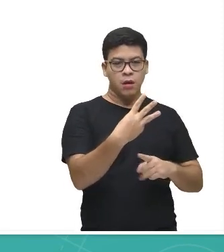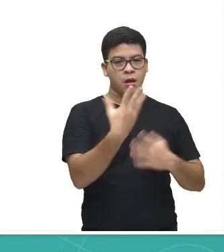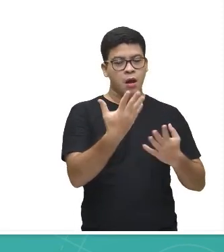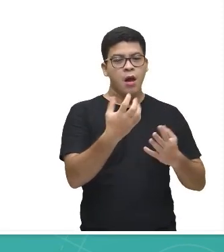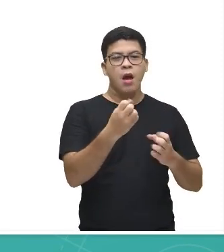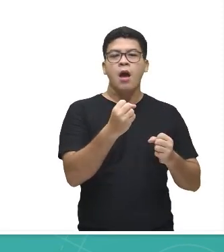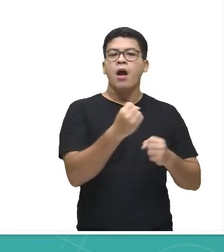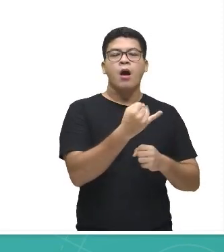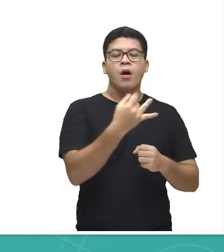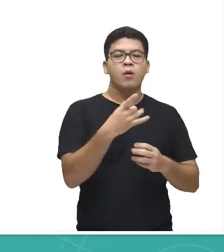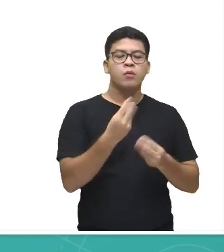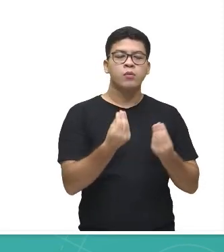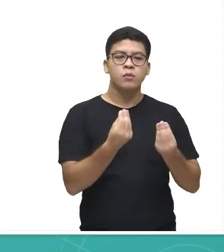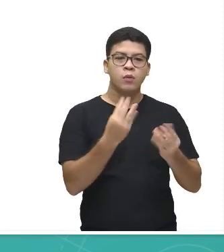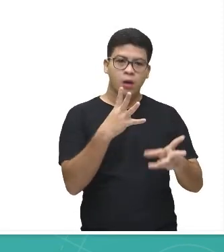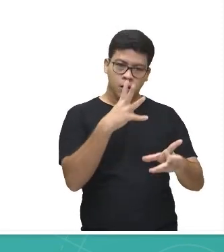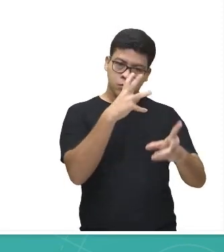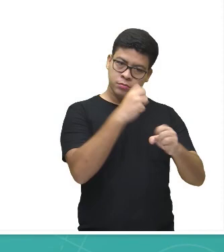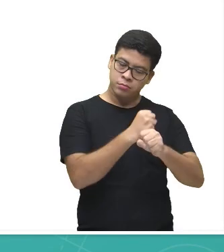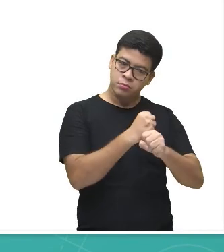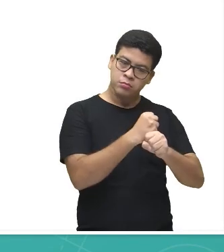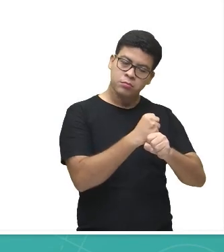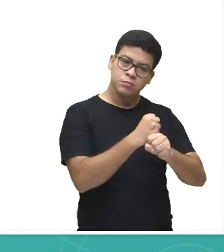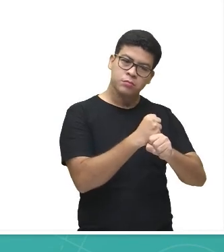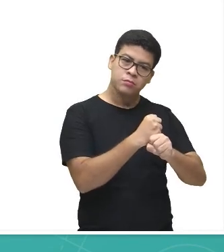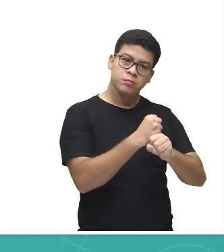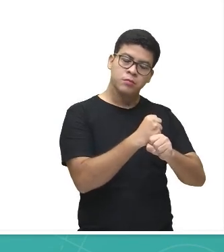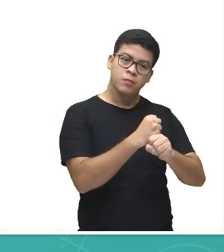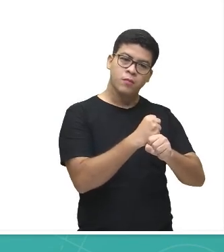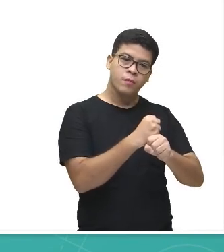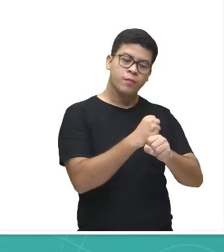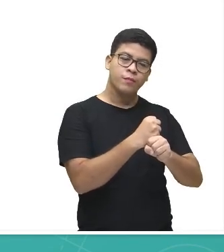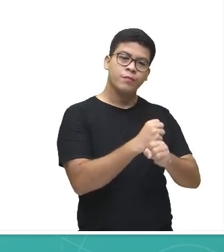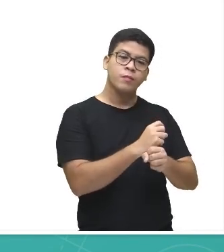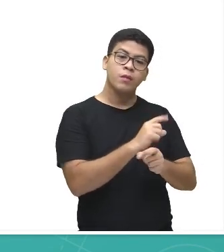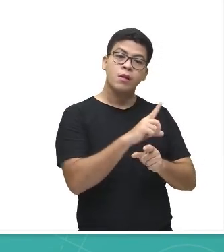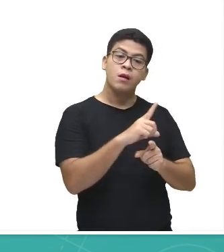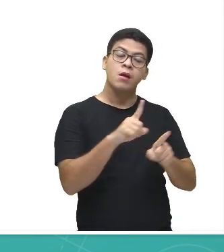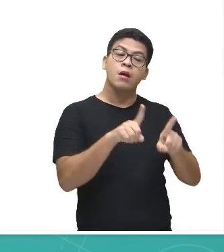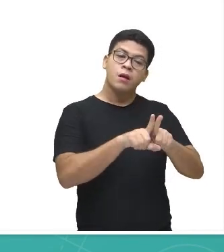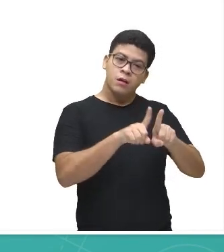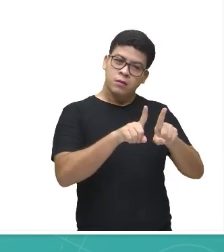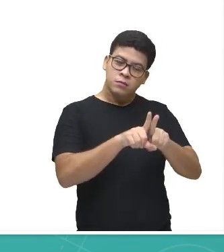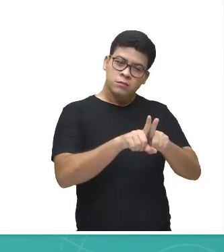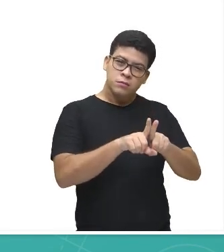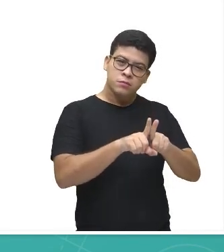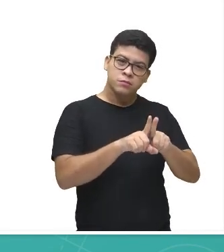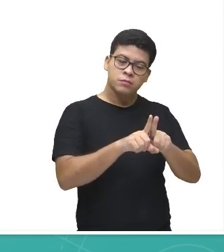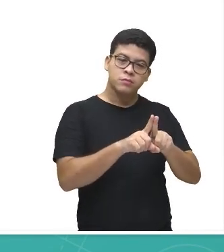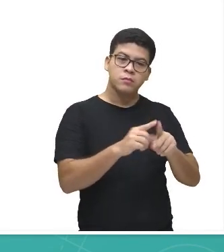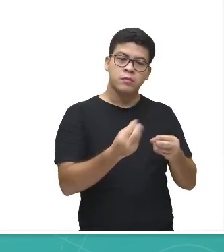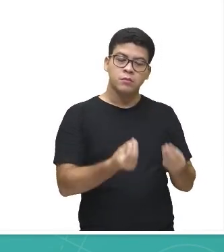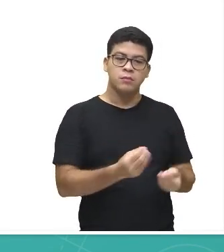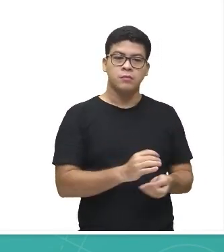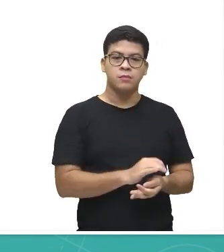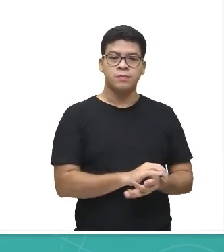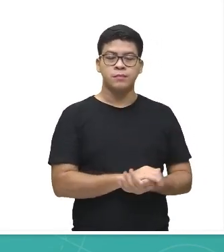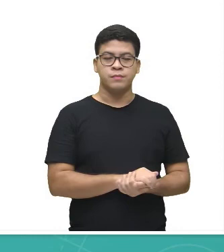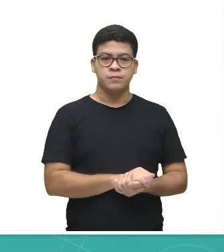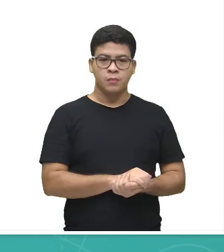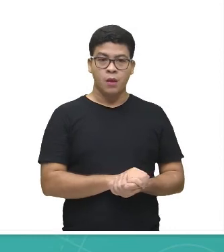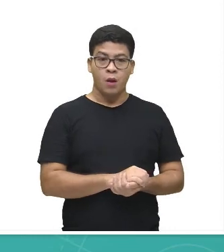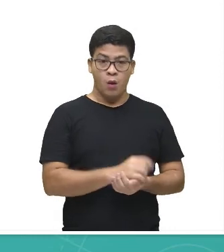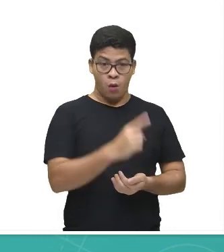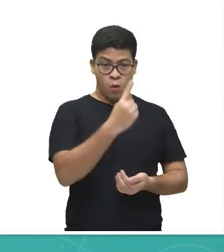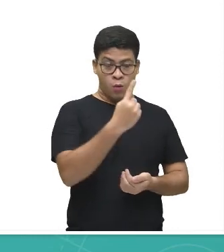9, que deu 14, tá? Ficou 4, subiu 1. Agora que a gente vai fazer a mesma coisa. 1 mais